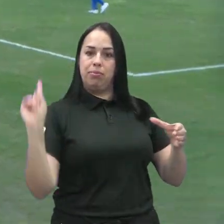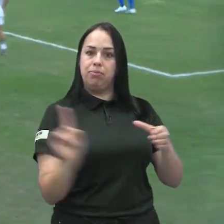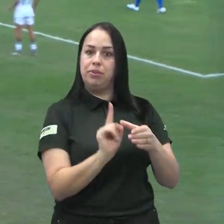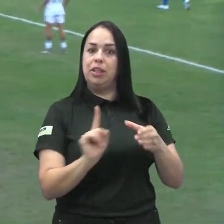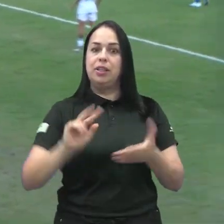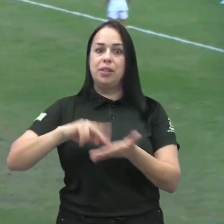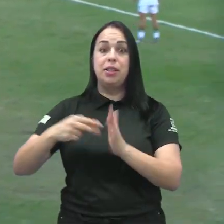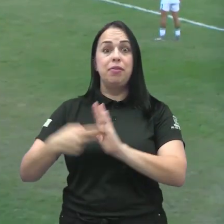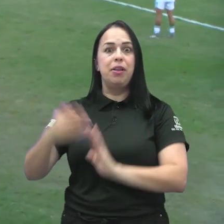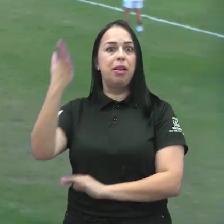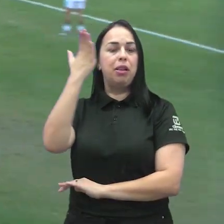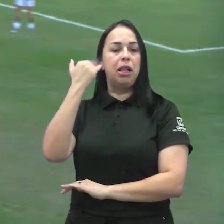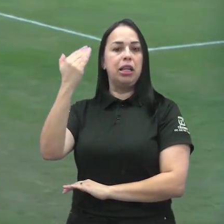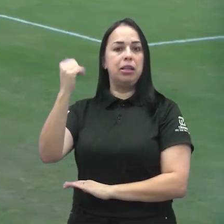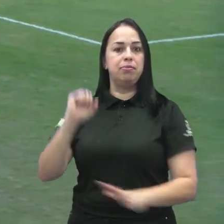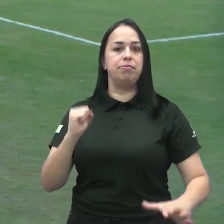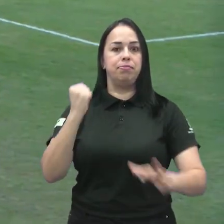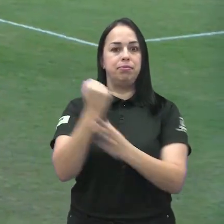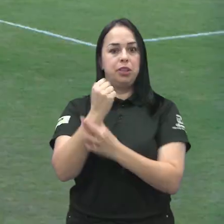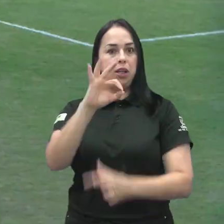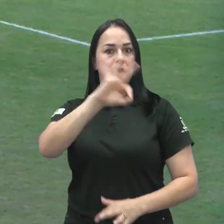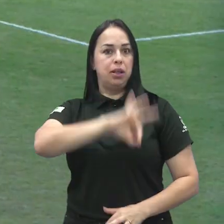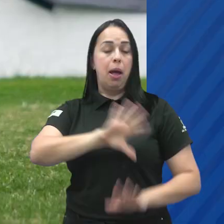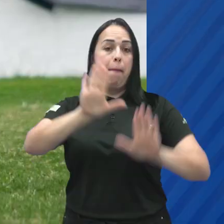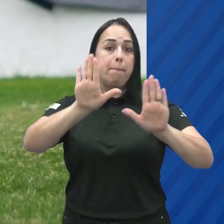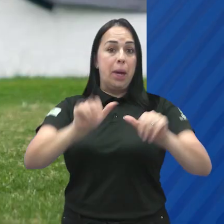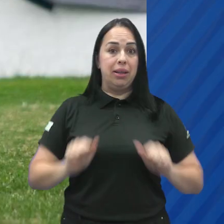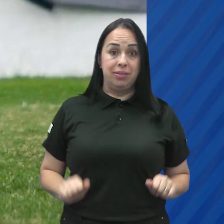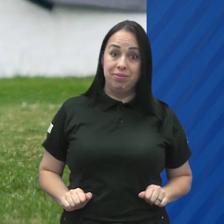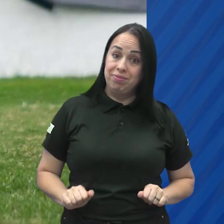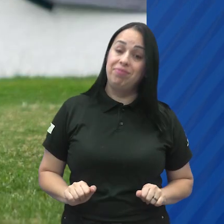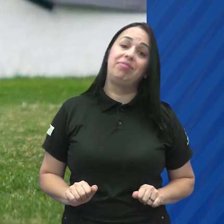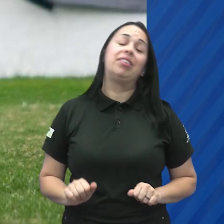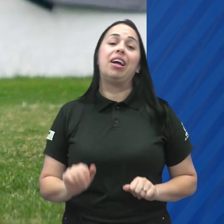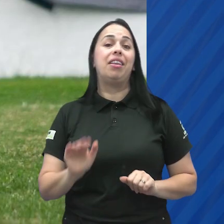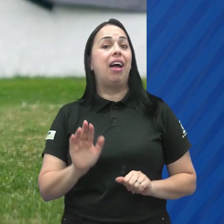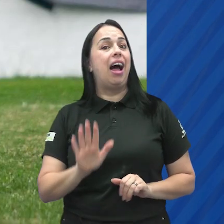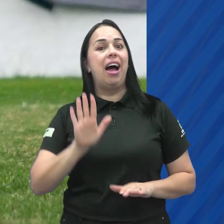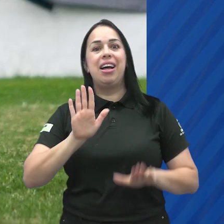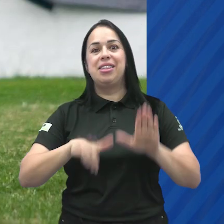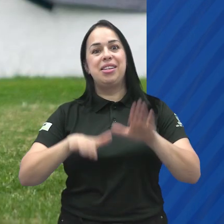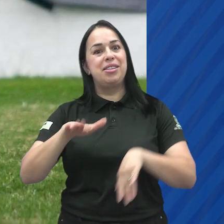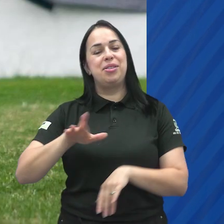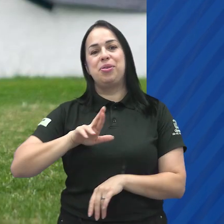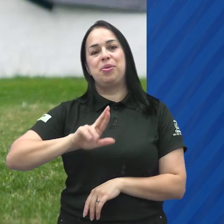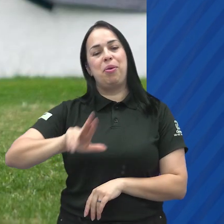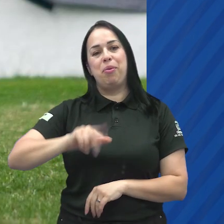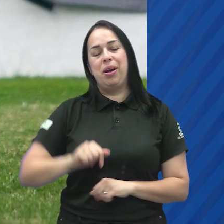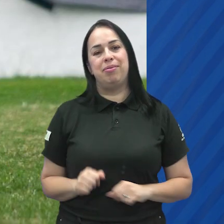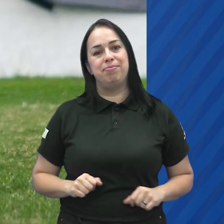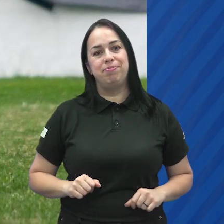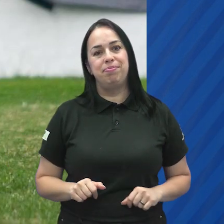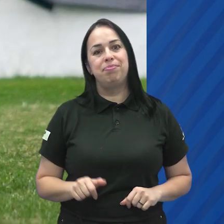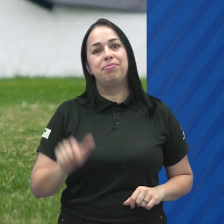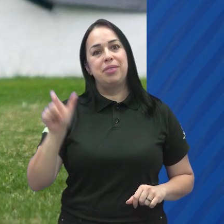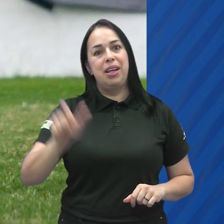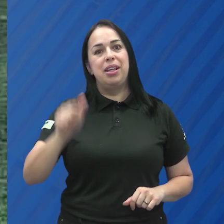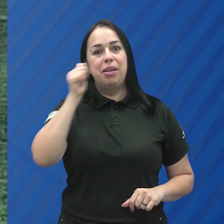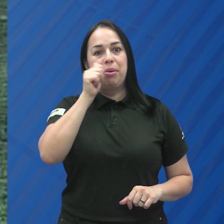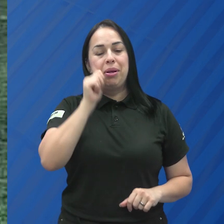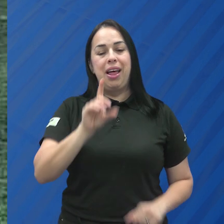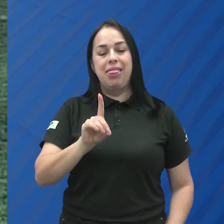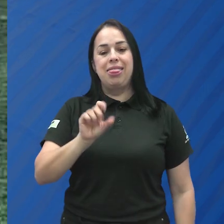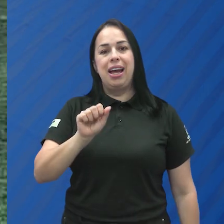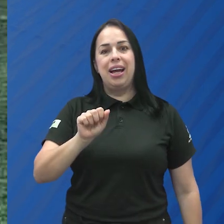é sinônimo de sucesso e estabilidade financeira, mas nem sempre isso acontece para as atletas femininas.